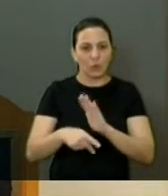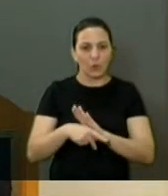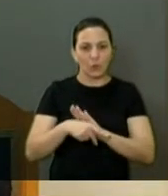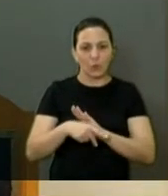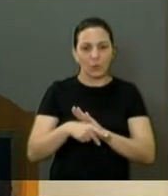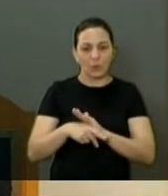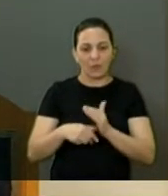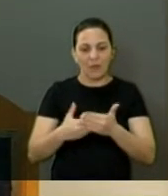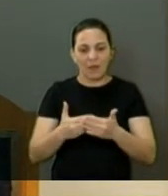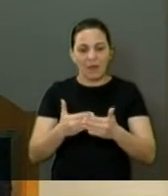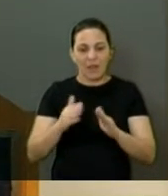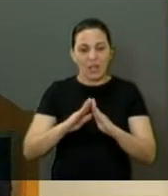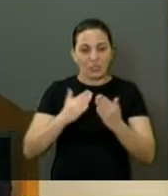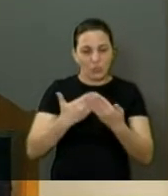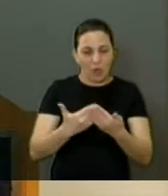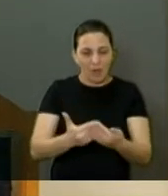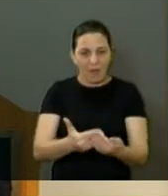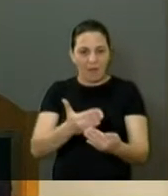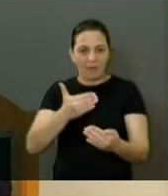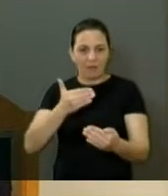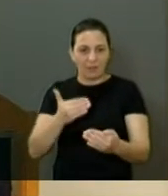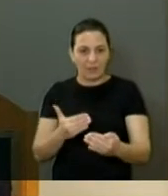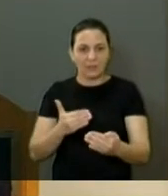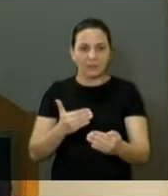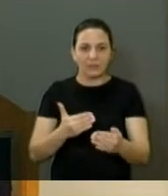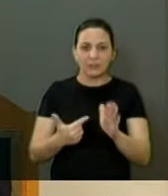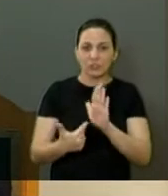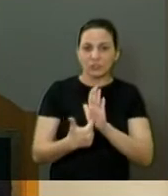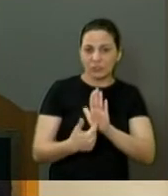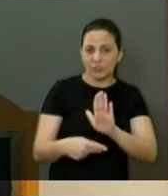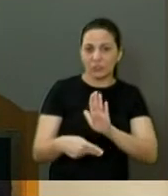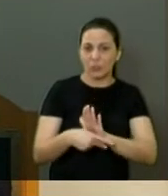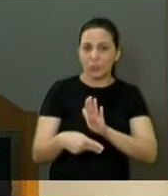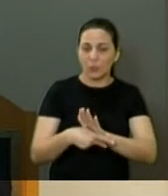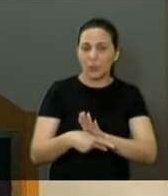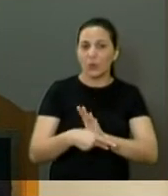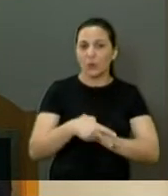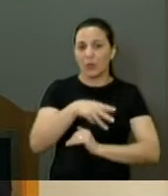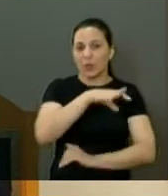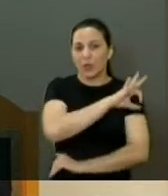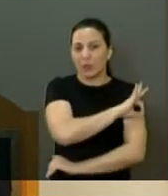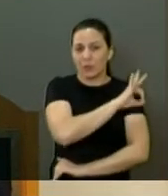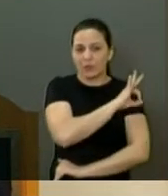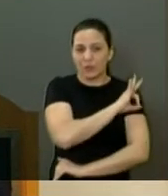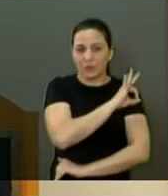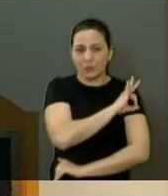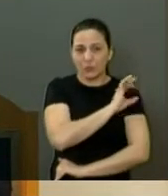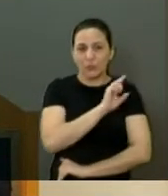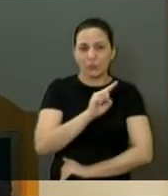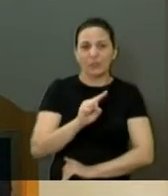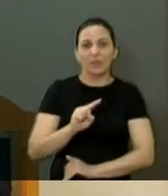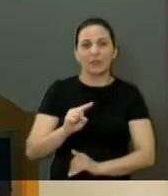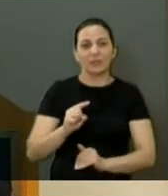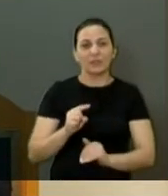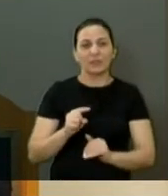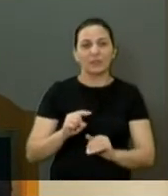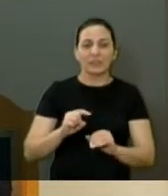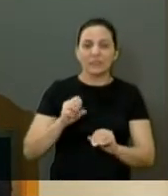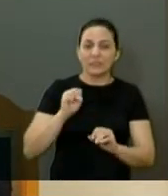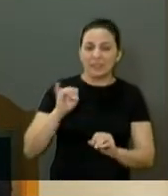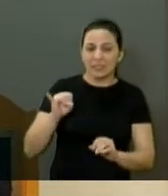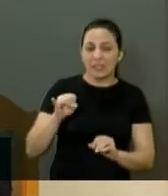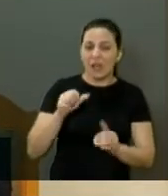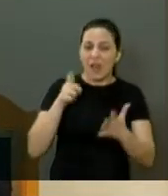escola d já passei você cultiva o bc só vão ser contempladas até o outro limpa na semana chove e acaba tudo